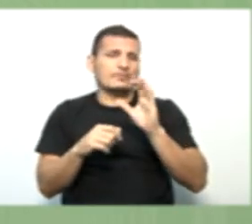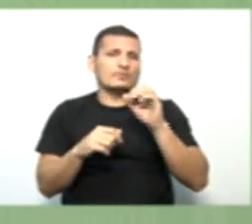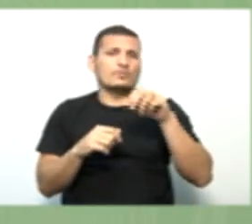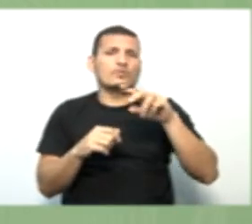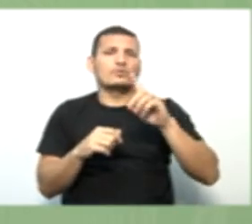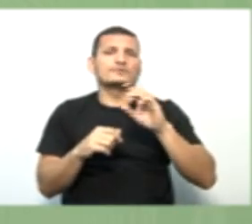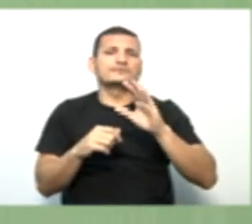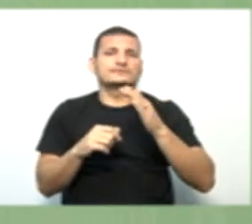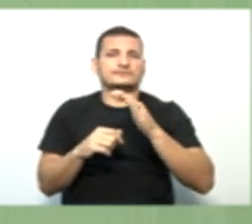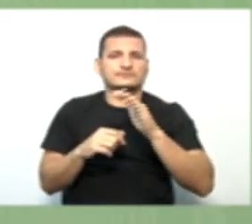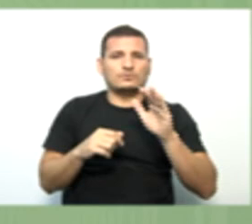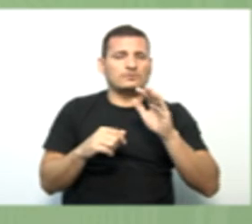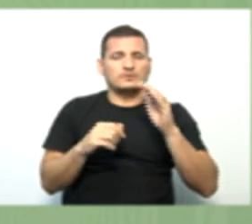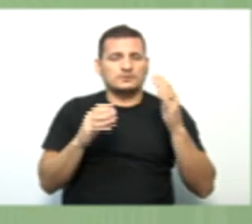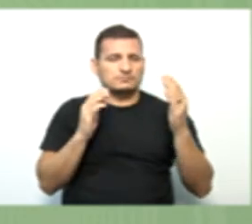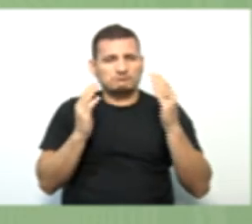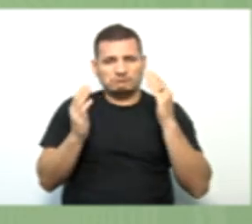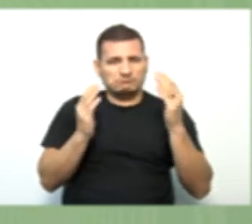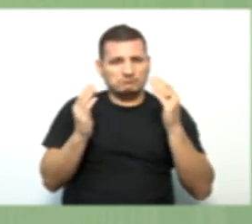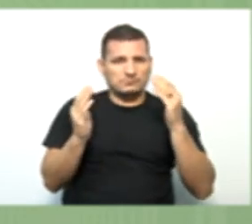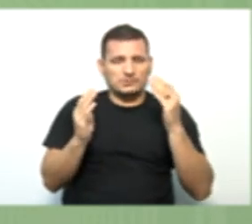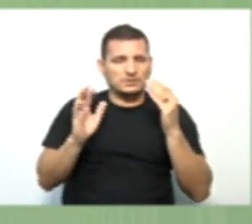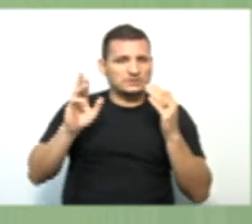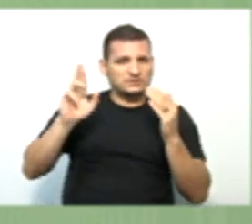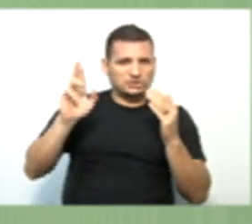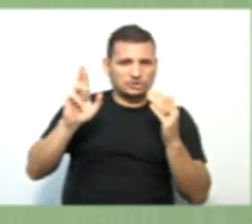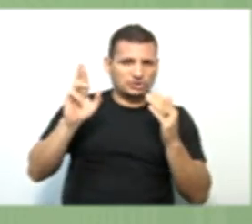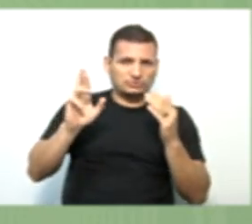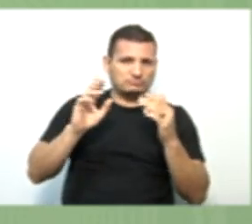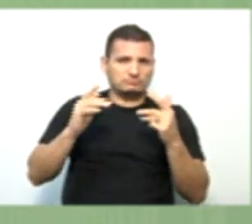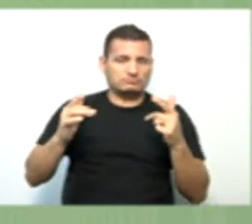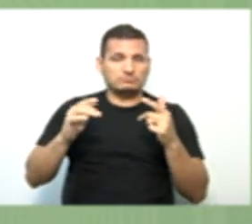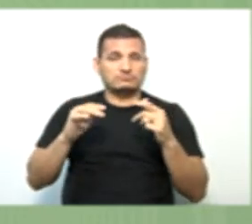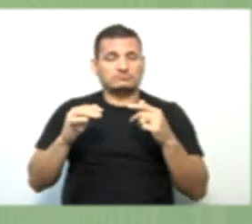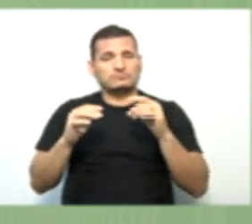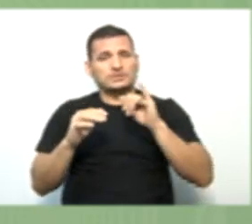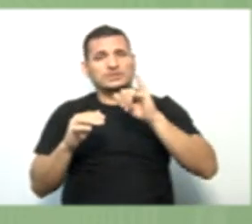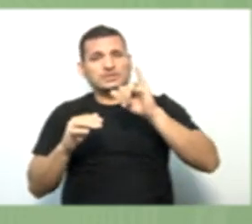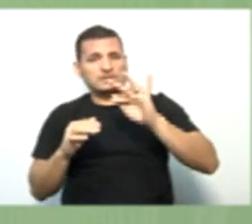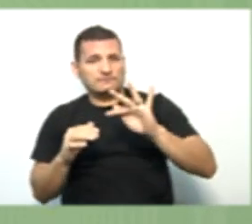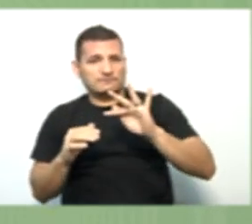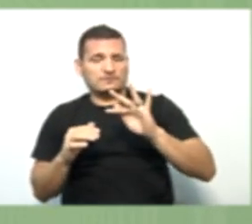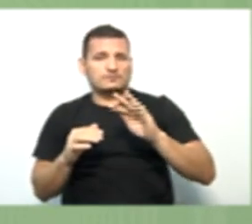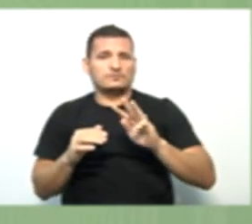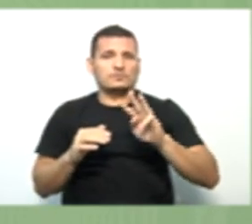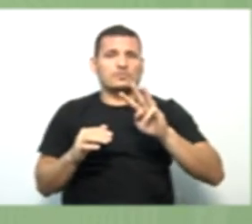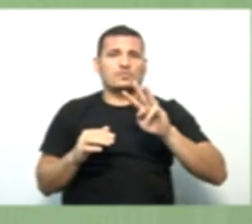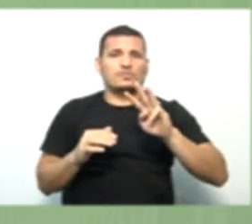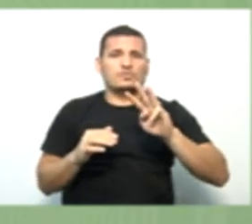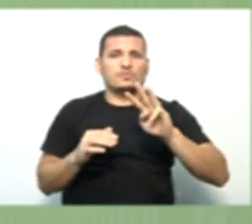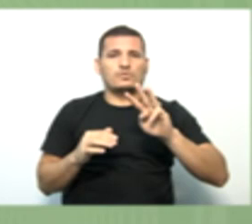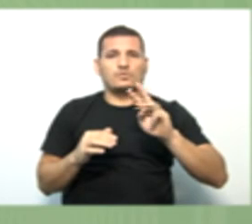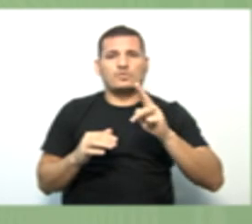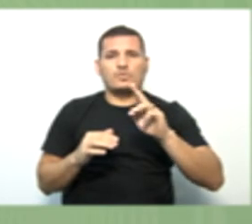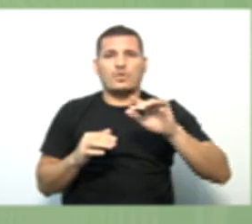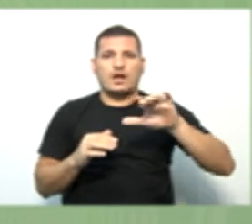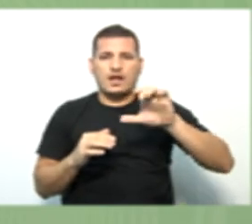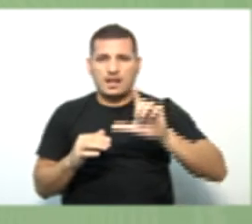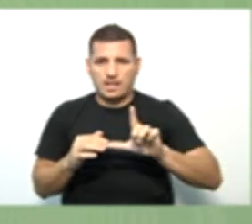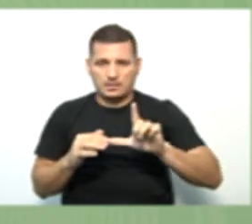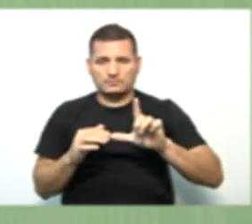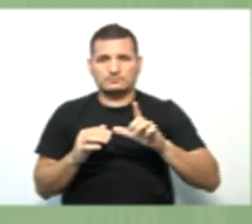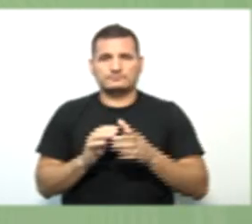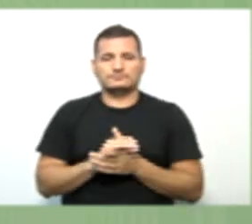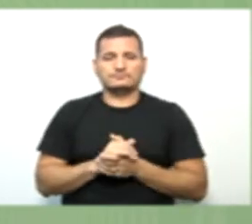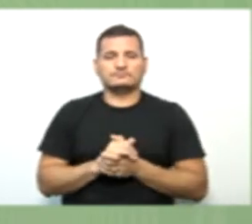num comando if, num comando while, nós vamos utilizar os operadores relacionais. Aí nós temos os